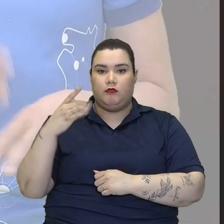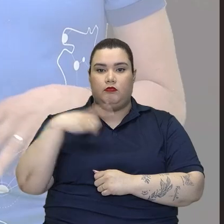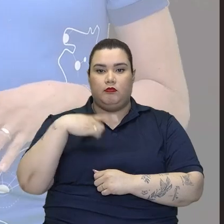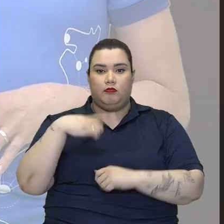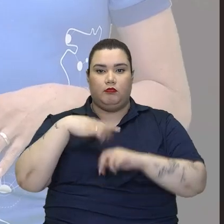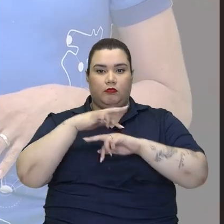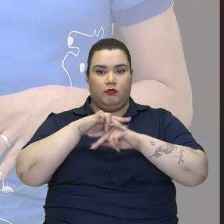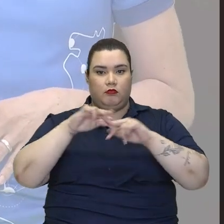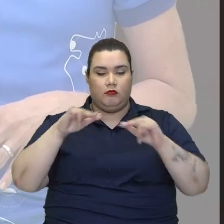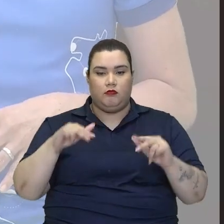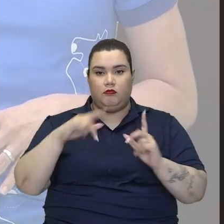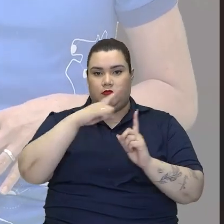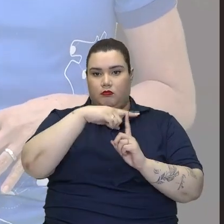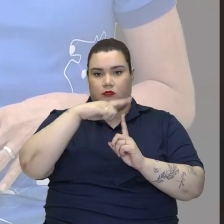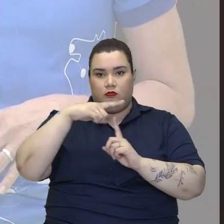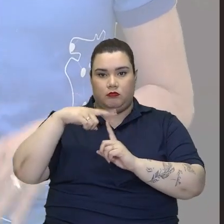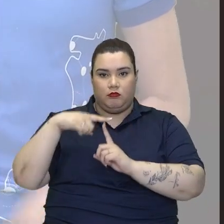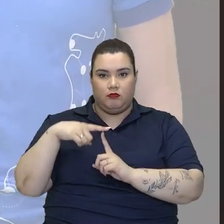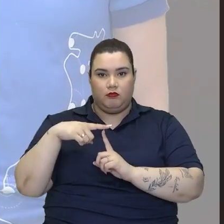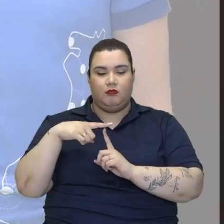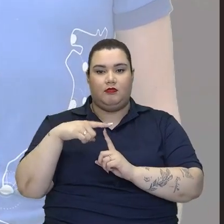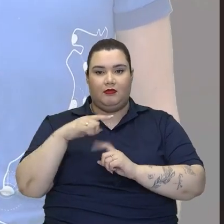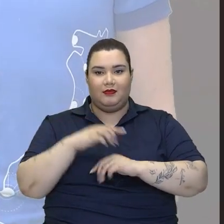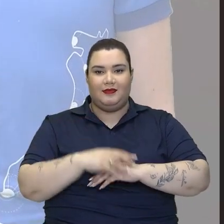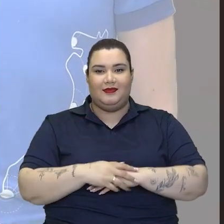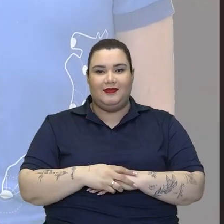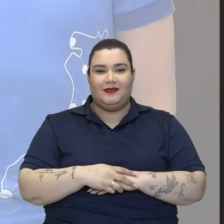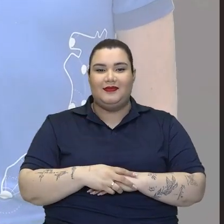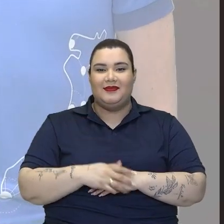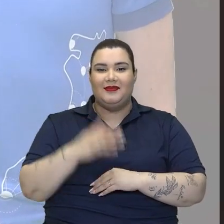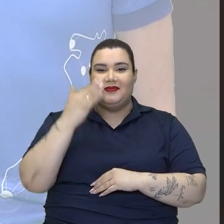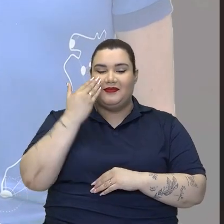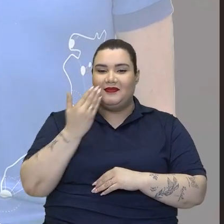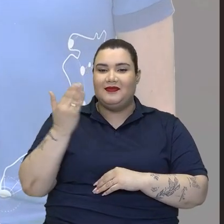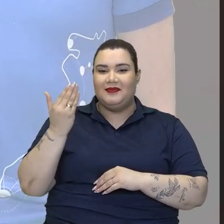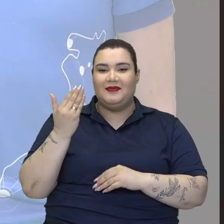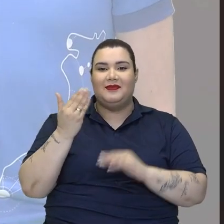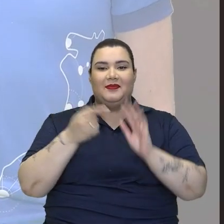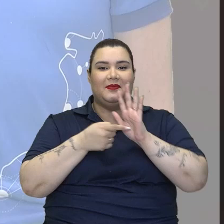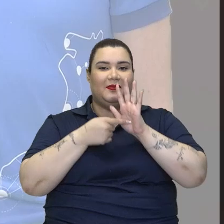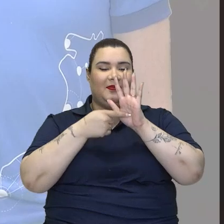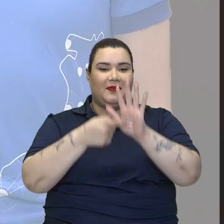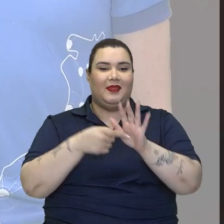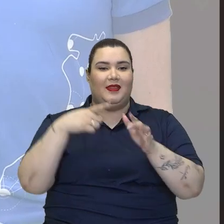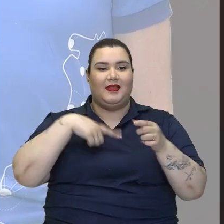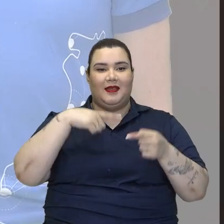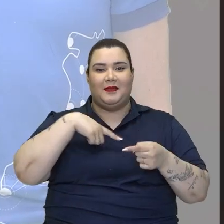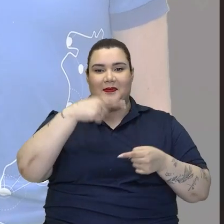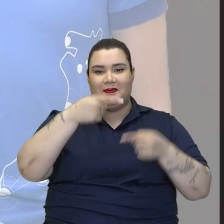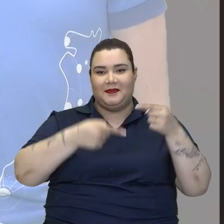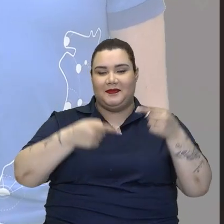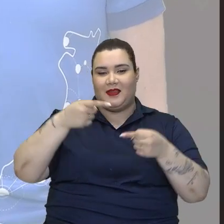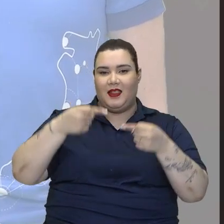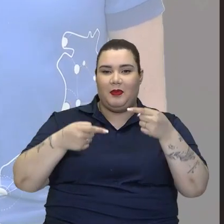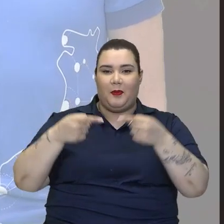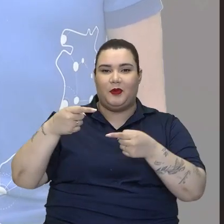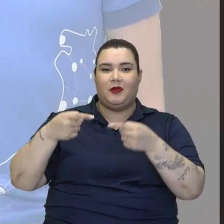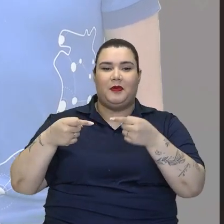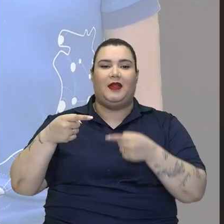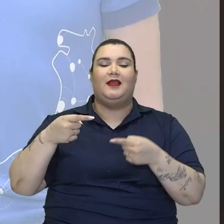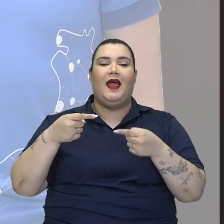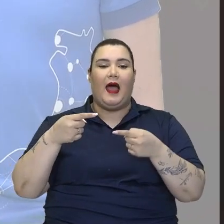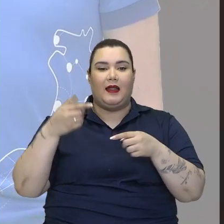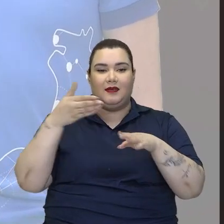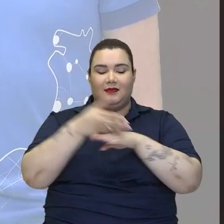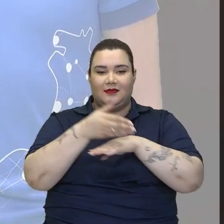várias formas, que é justamente aqui. Olha só, quando você está debatendo num fórum, participando,